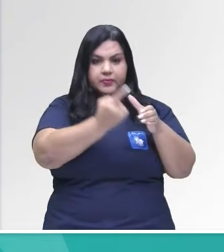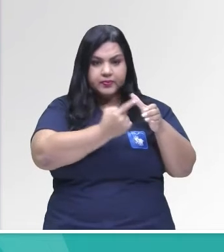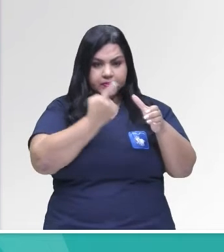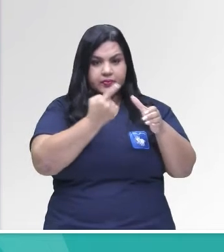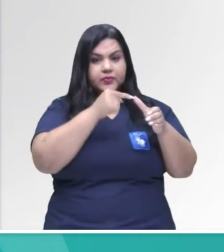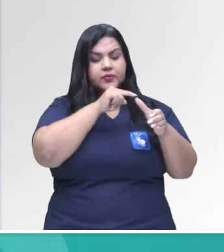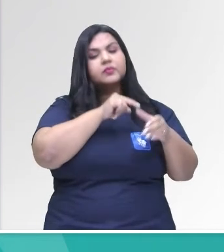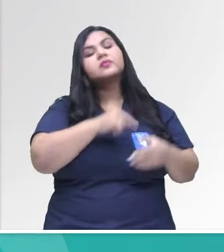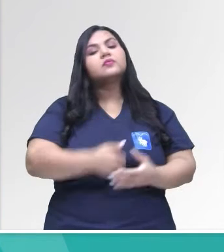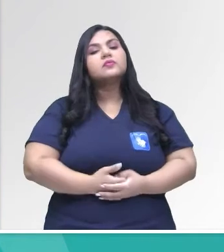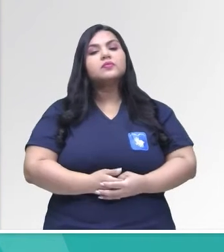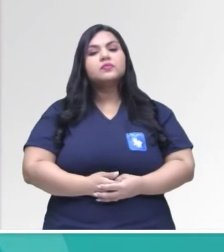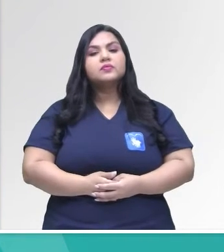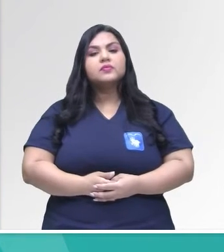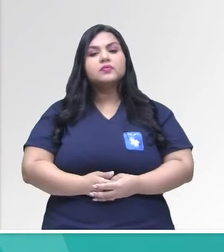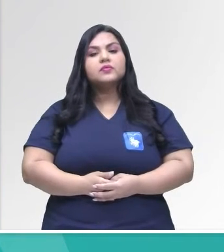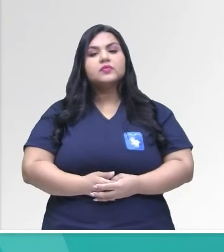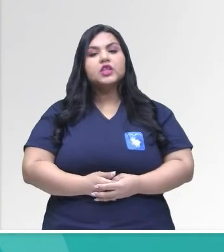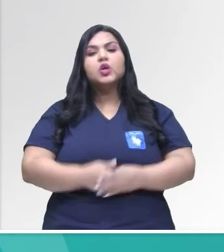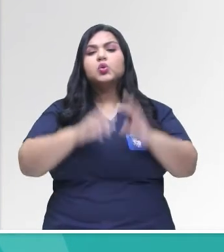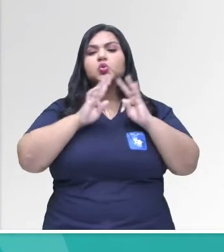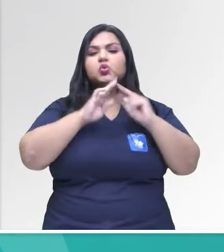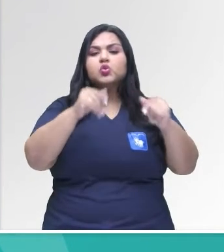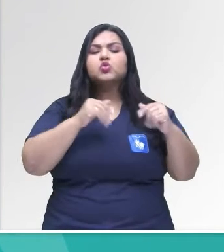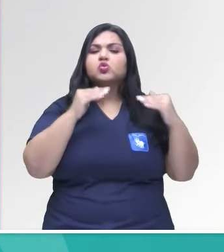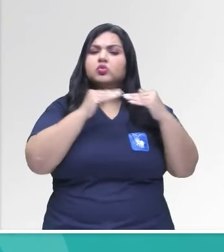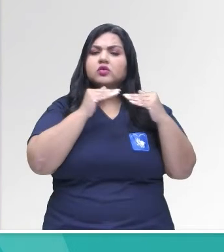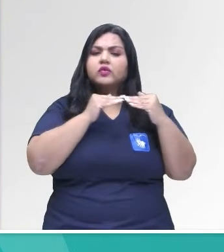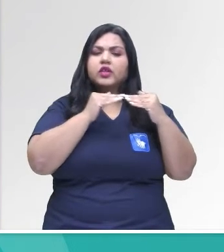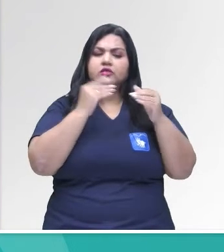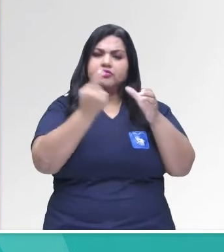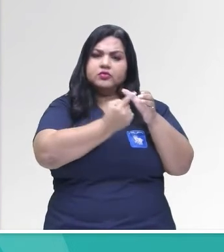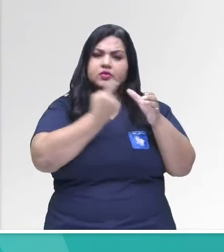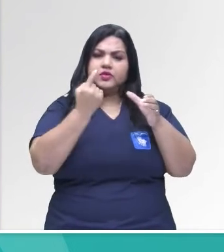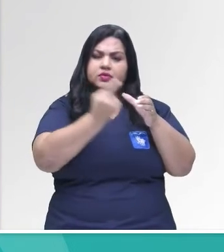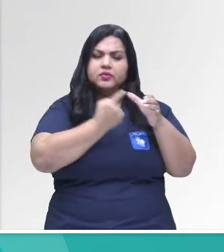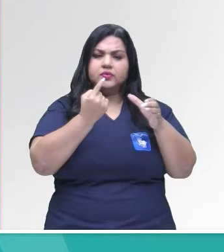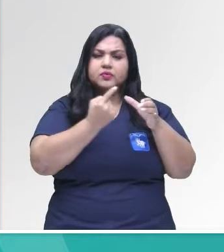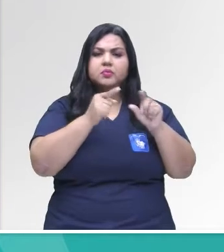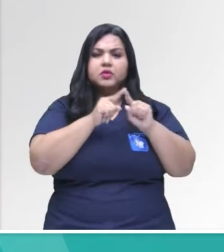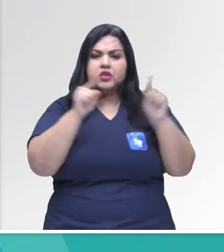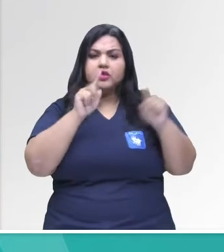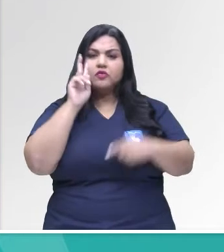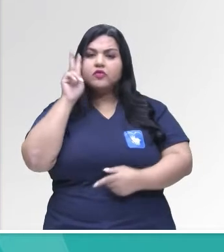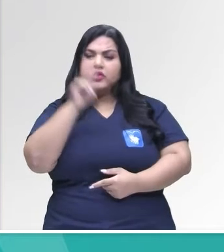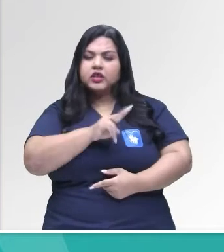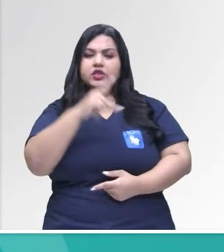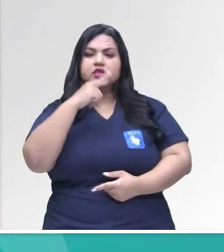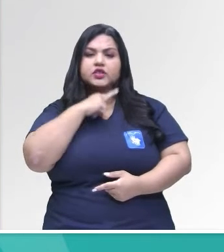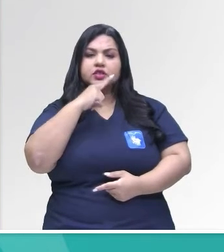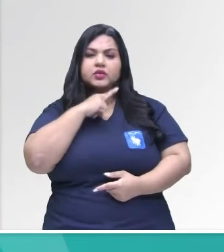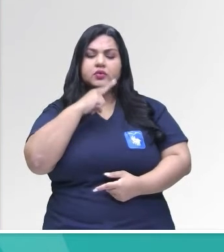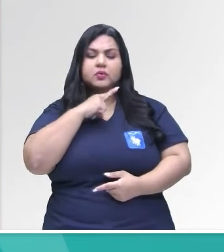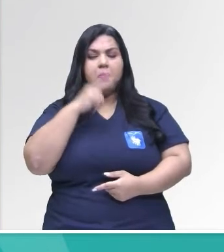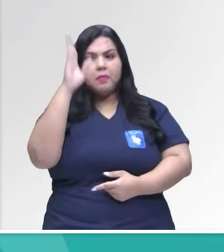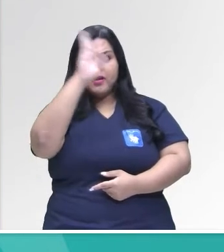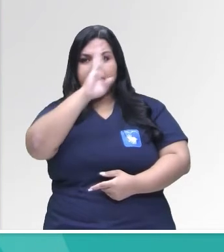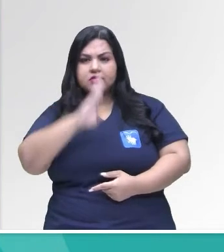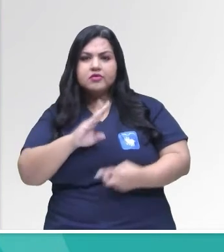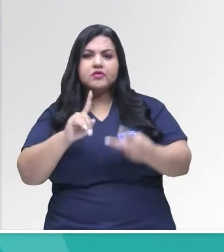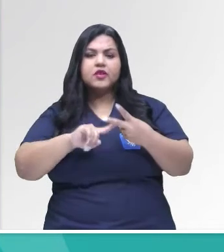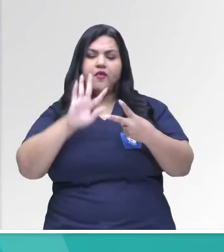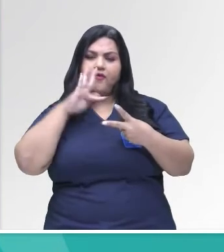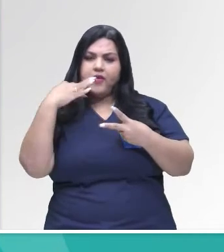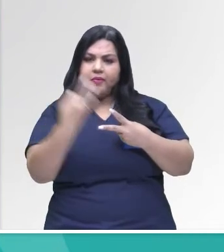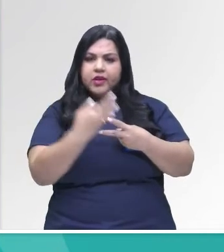singular, e tudo que estiver no singular, mas não tem pronome. Mas vocês viram que tinha ali Brazil, my